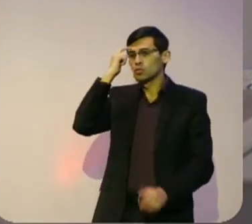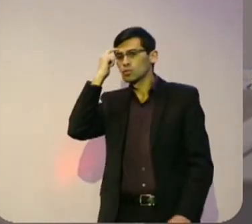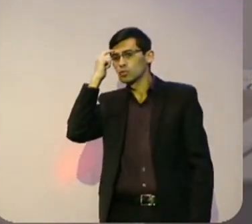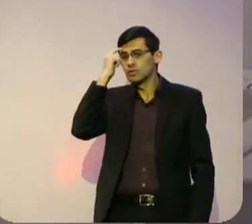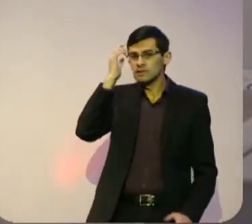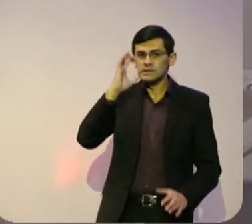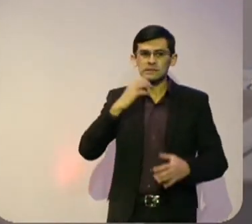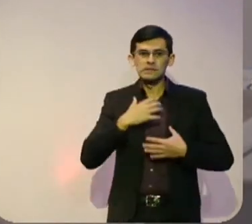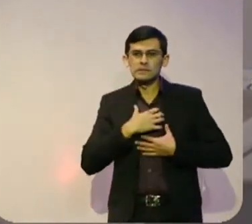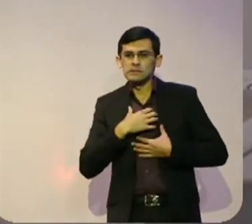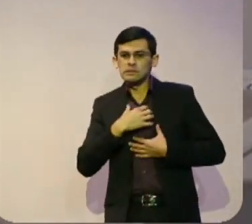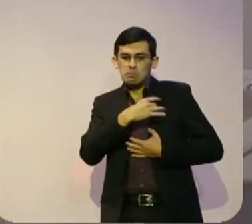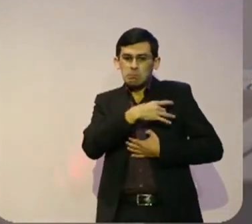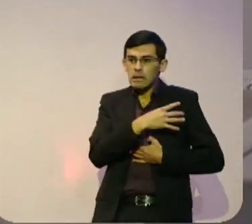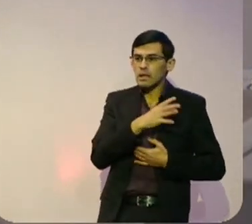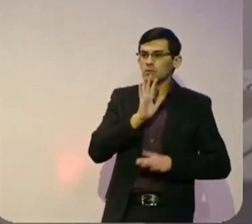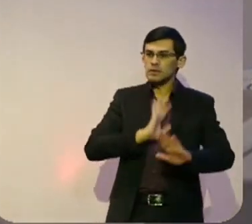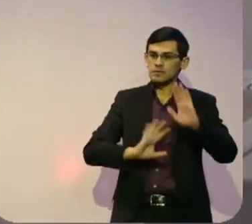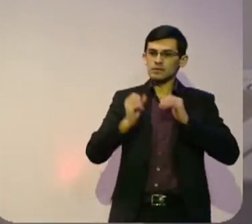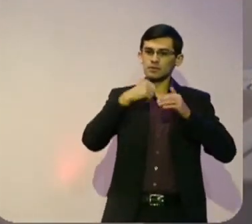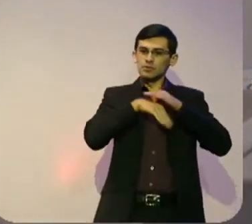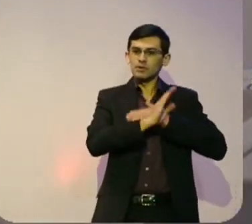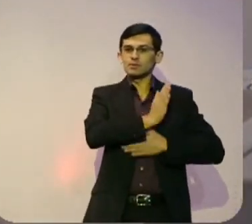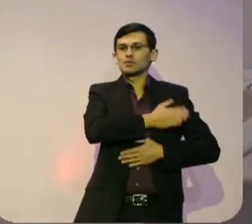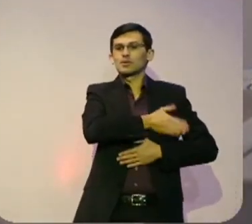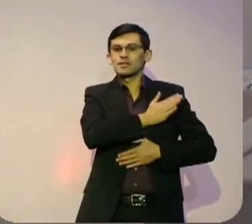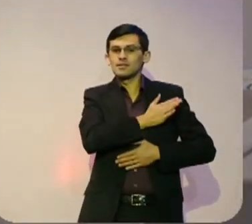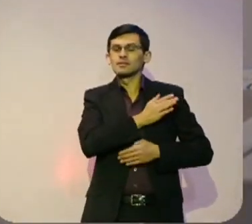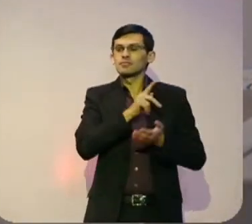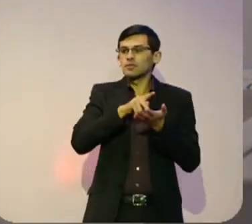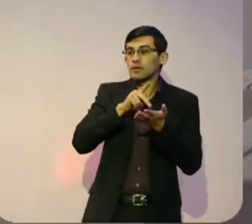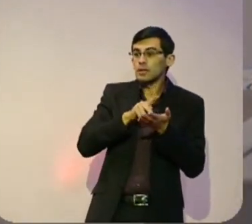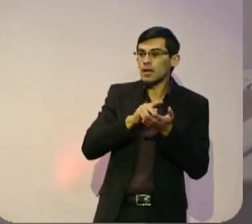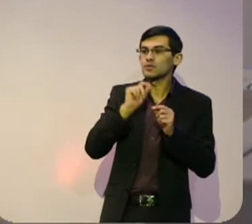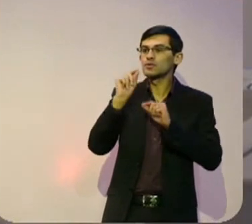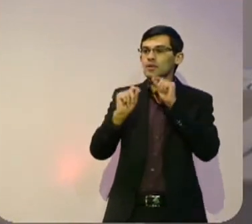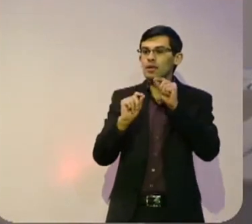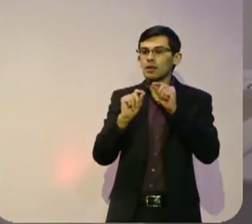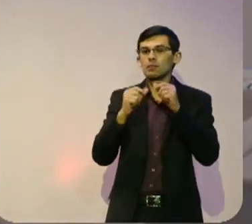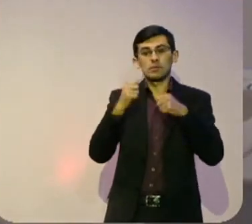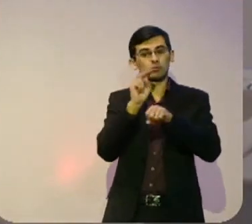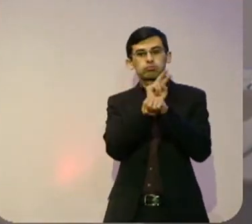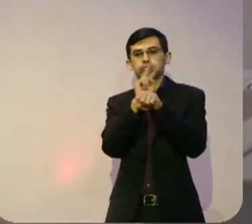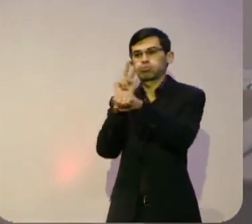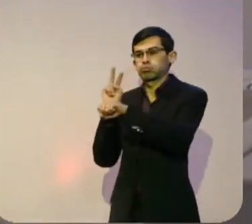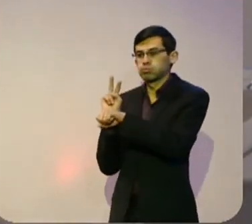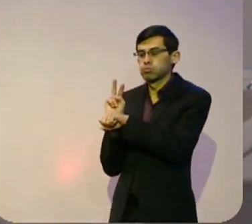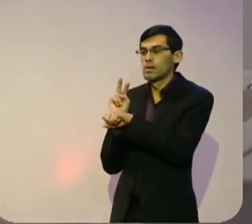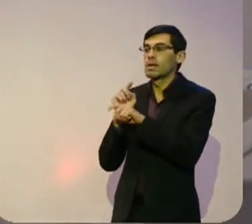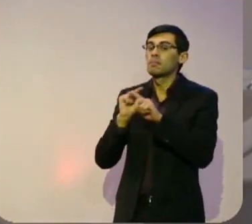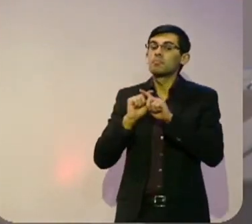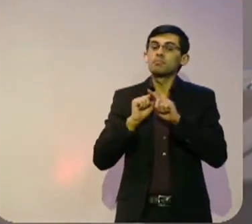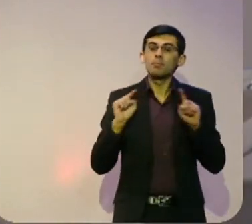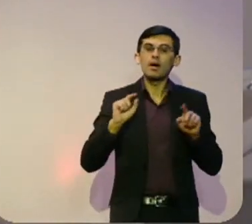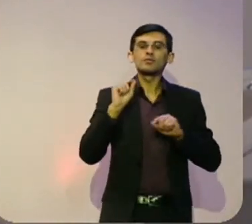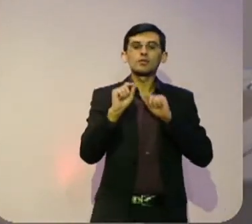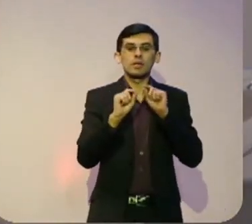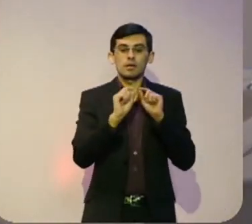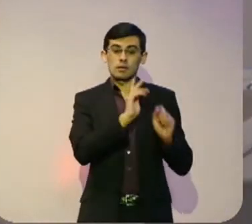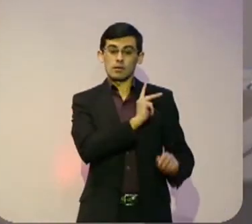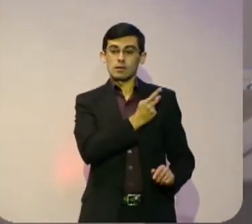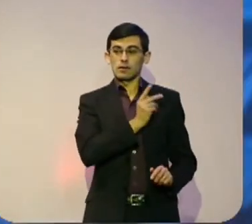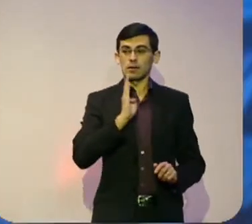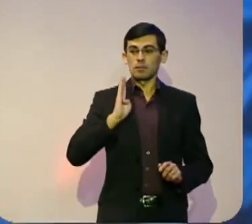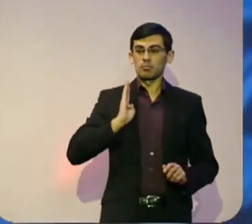dúvidas, os receios, a insegurança. Sem dúvida esse é um tempo de cuidados. E a carta aos